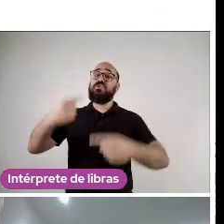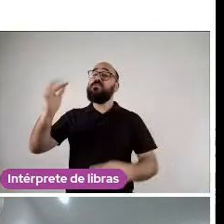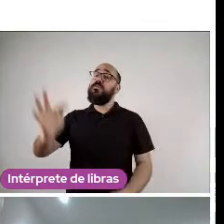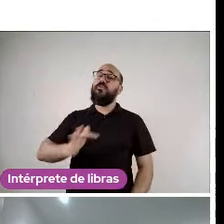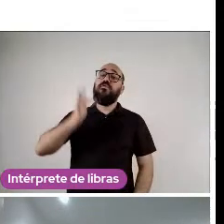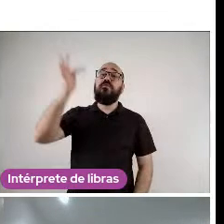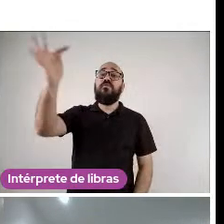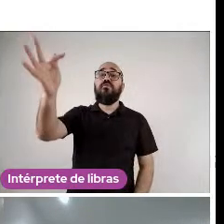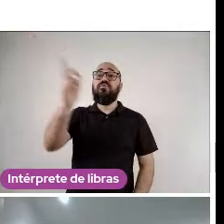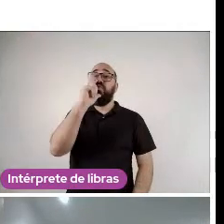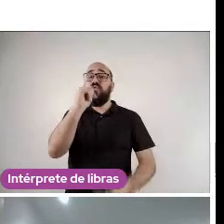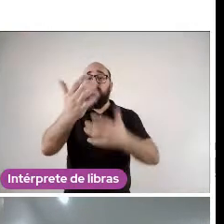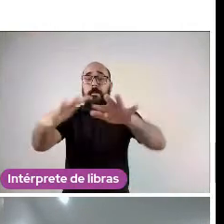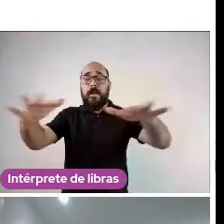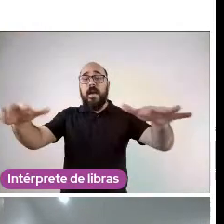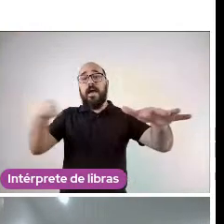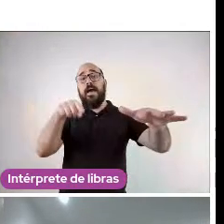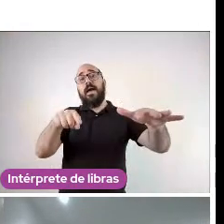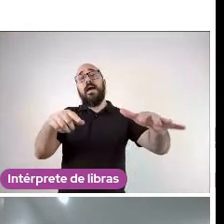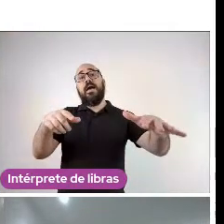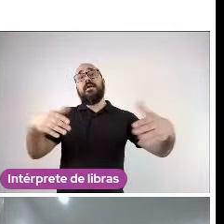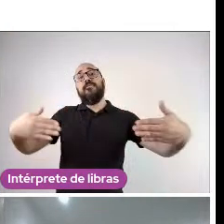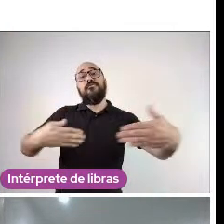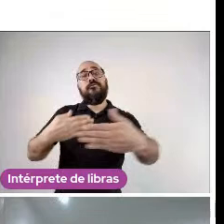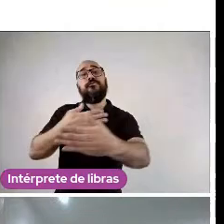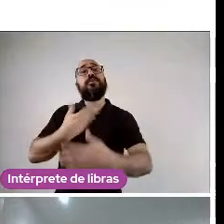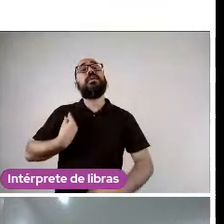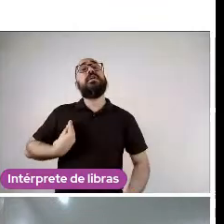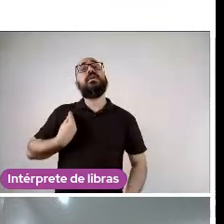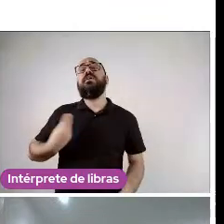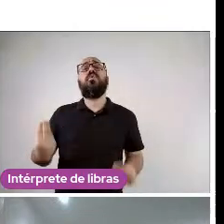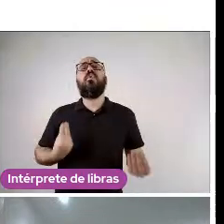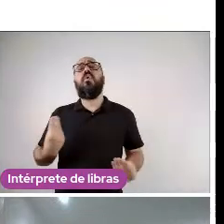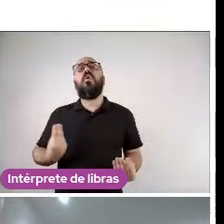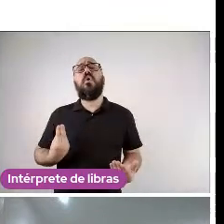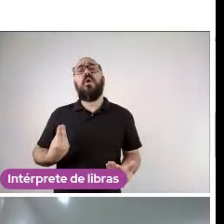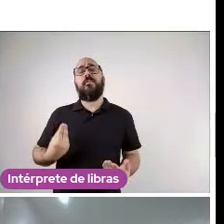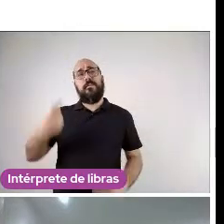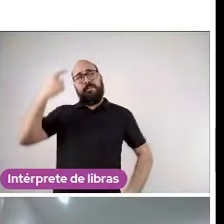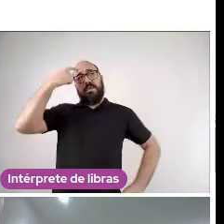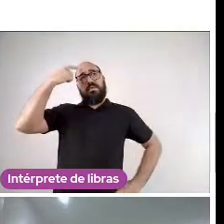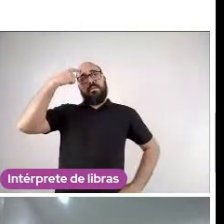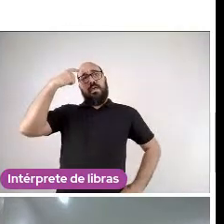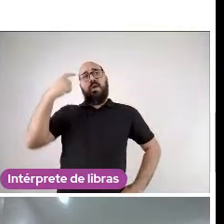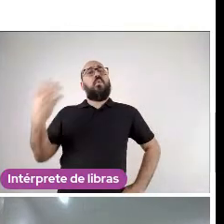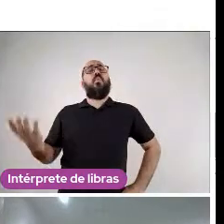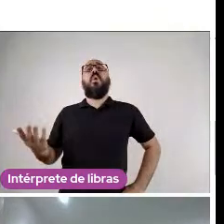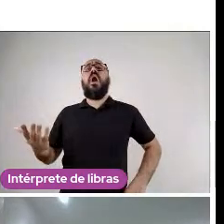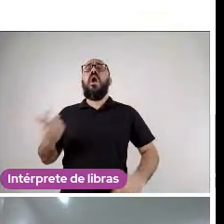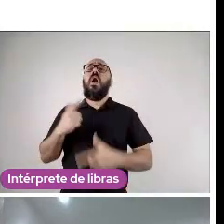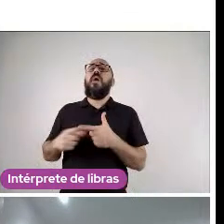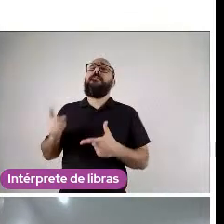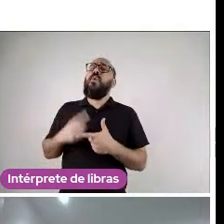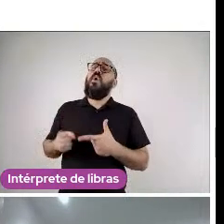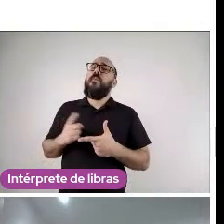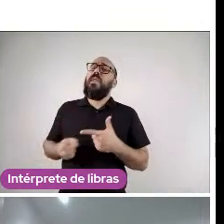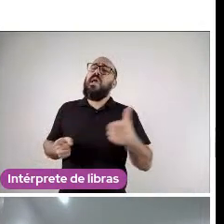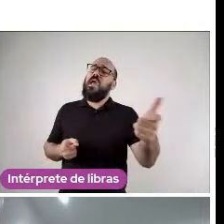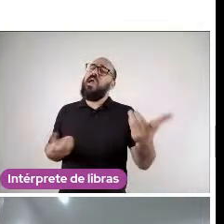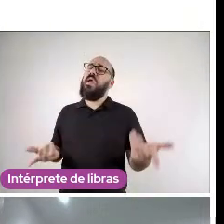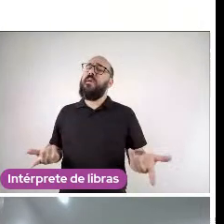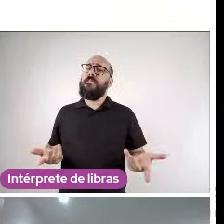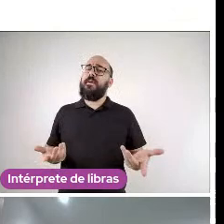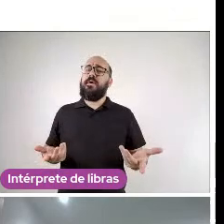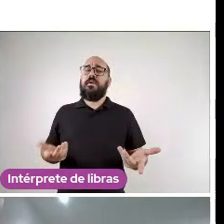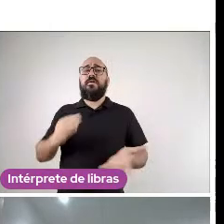ecossistemas marinhos do Rio, nesse sentido de pensar quais são as principais problemáticas relacionadas à